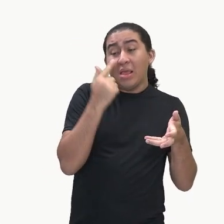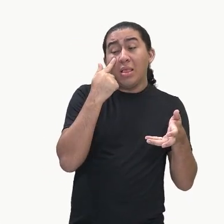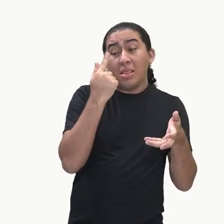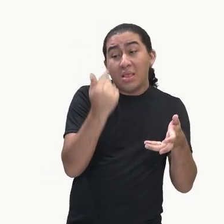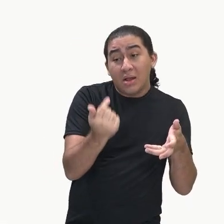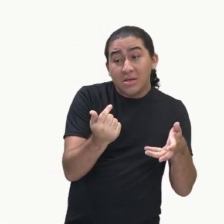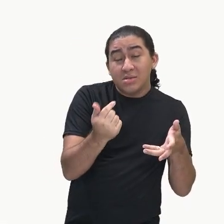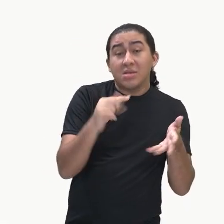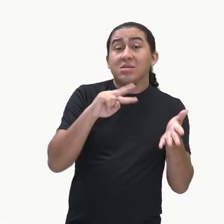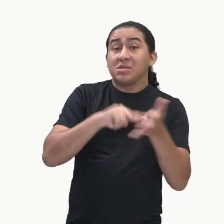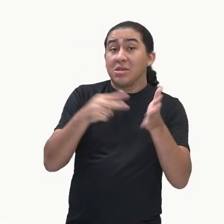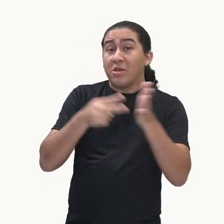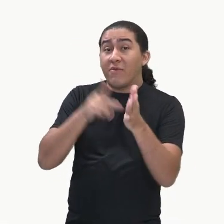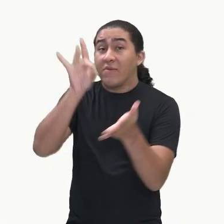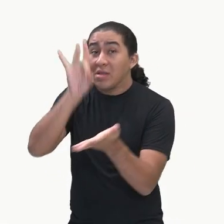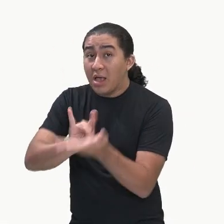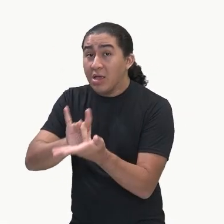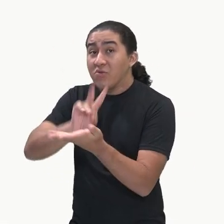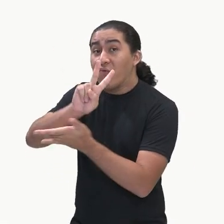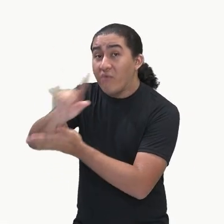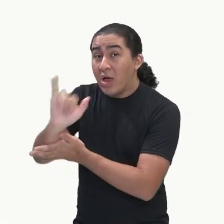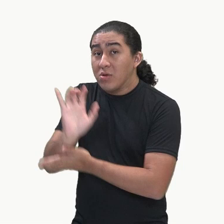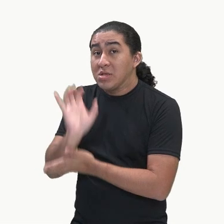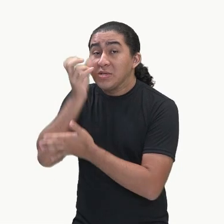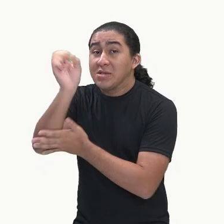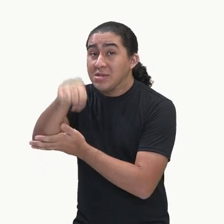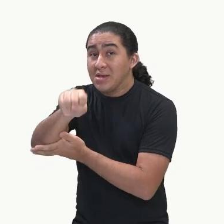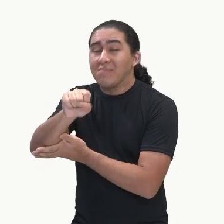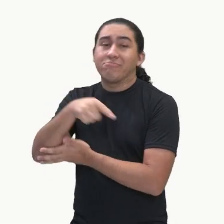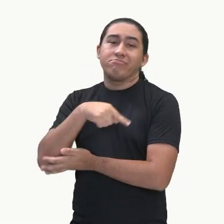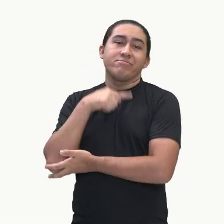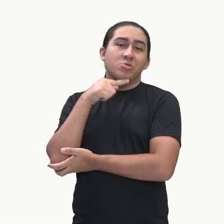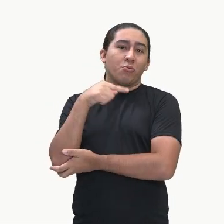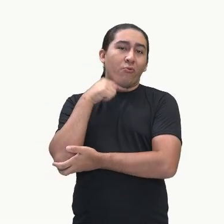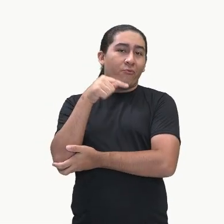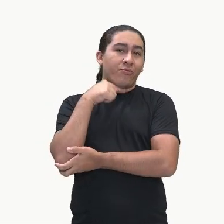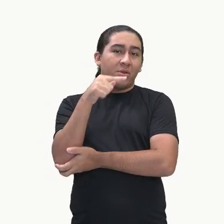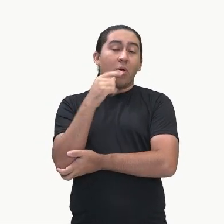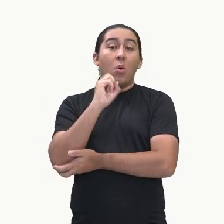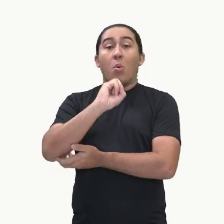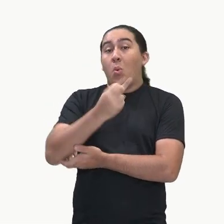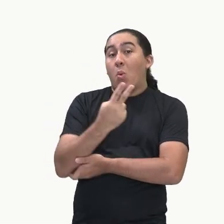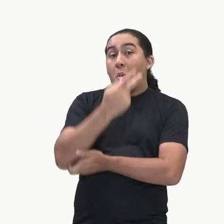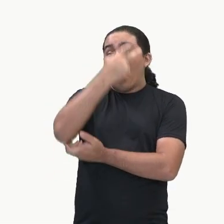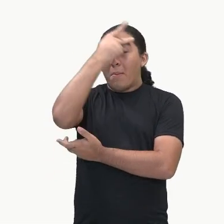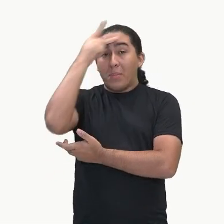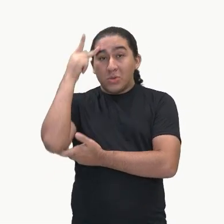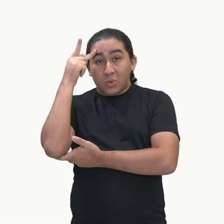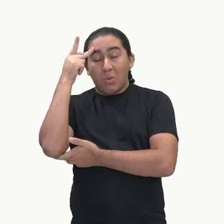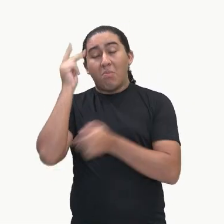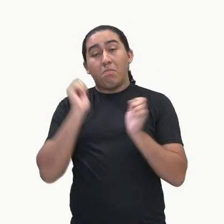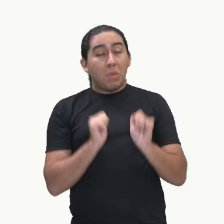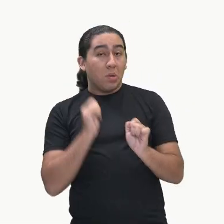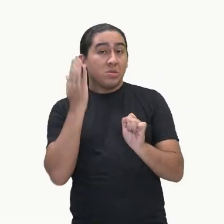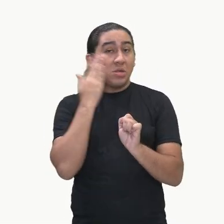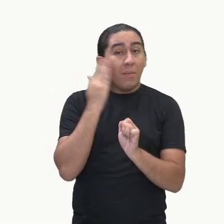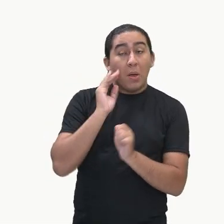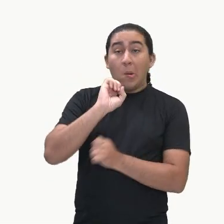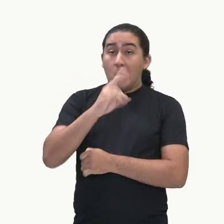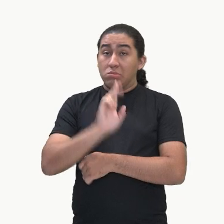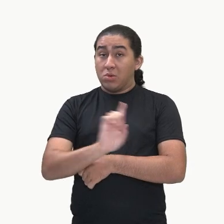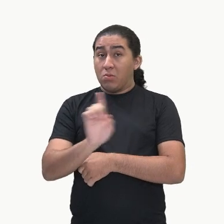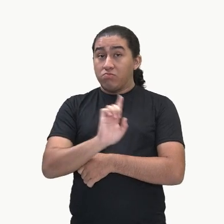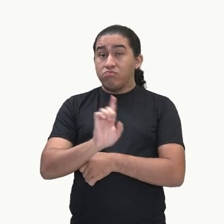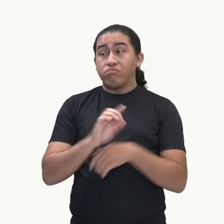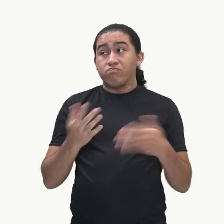saber, né? Fica essa dúvida no ar. Ou a pessoa pode saber ou não,